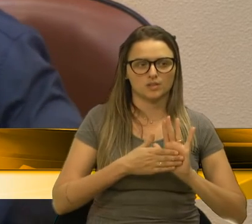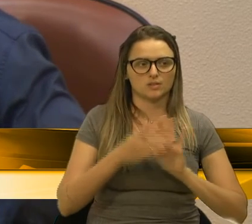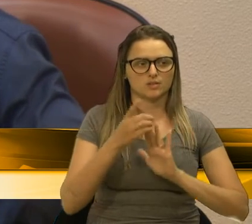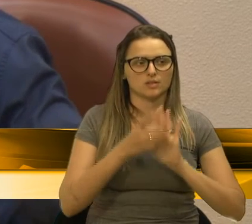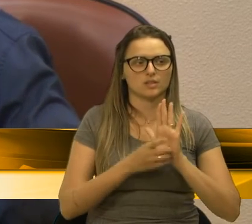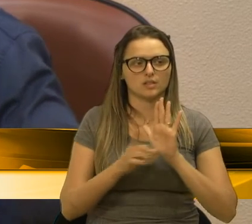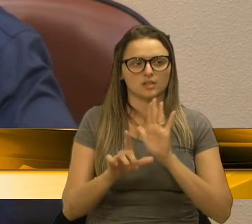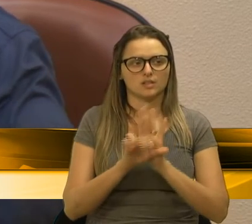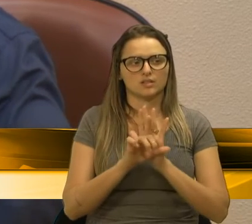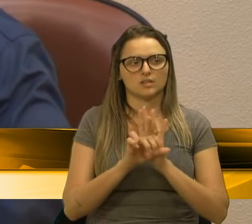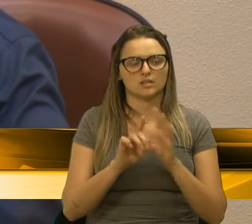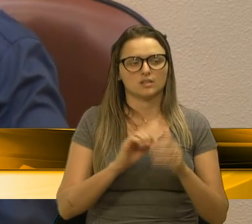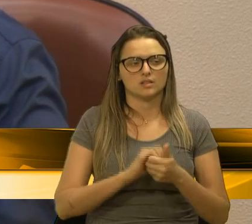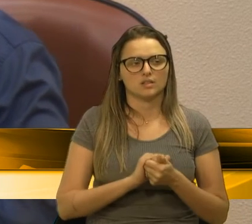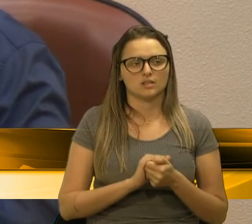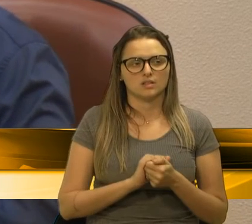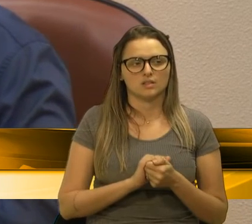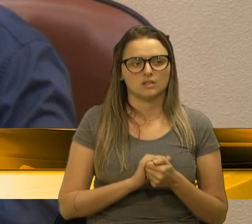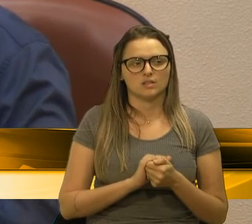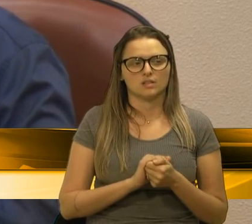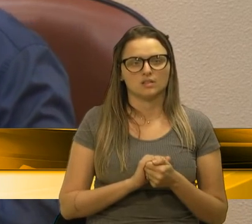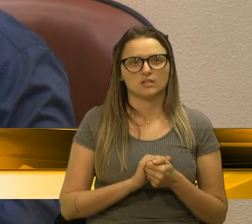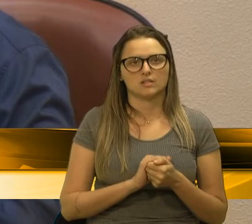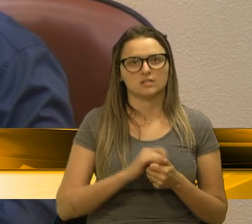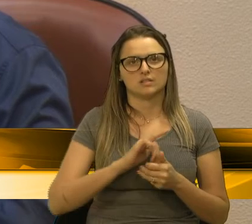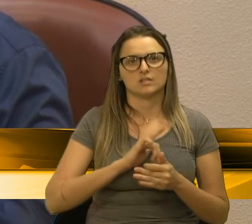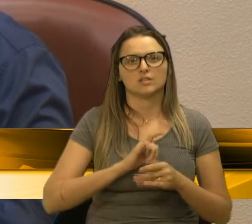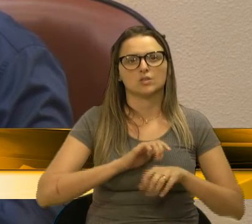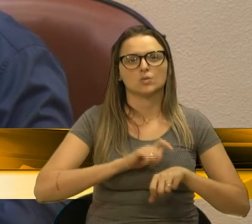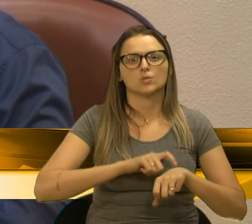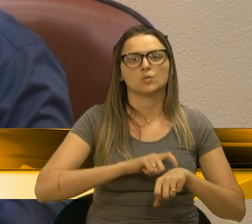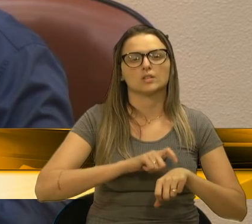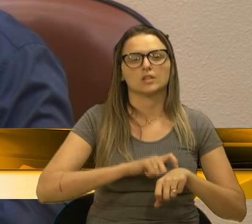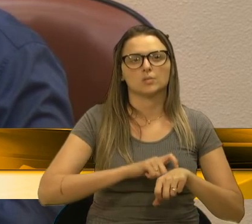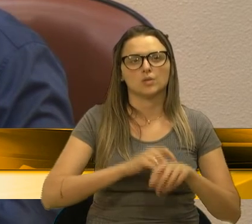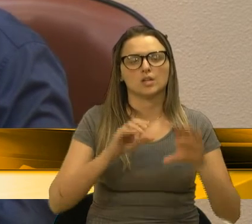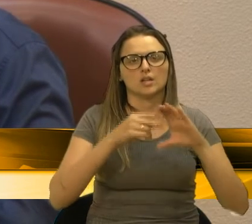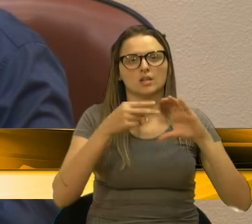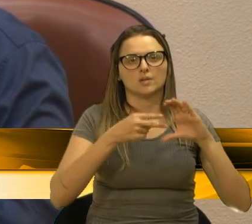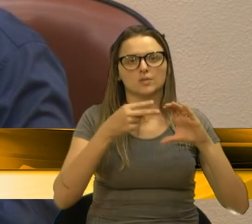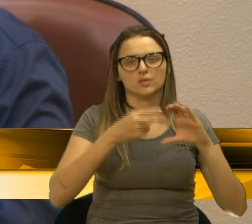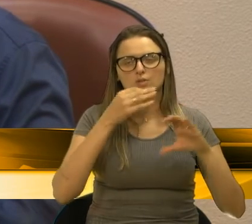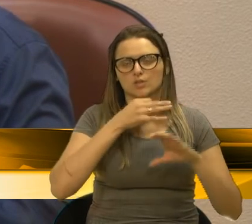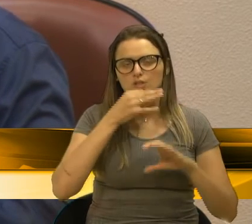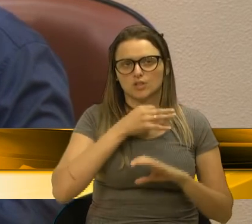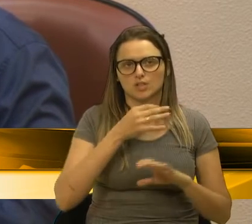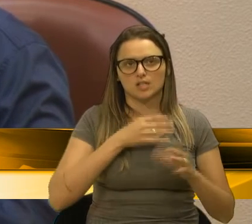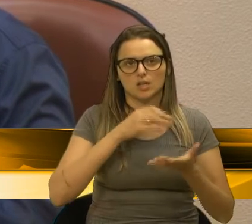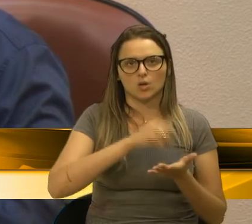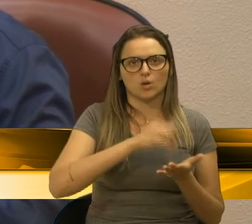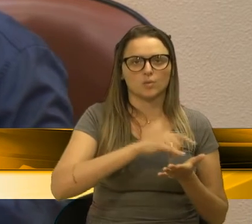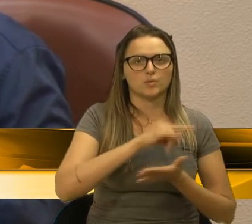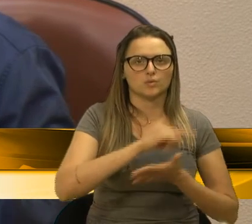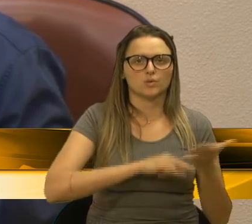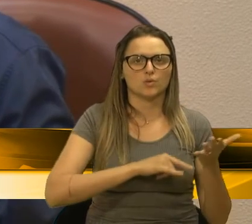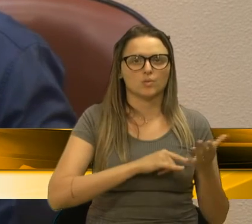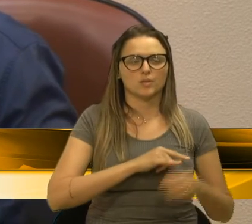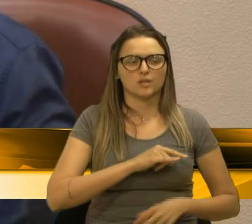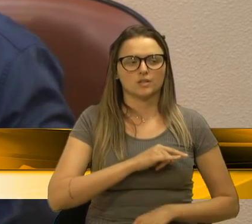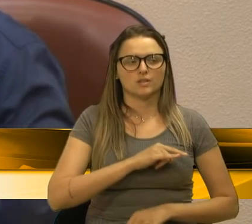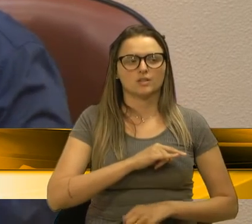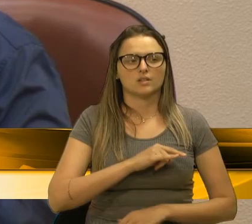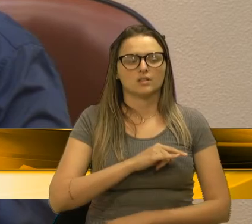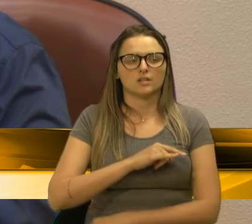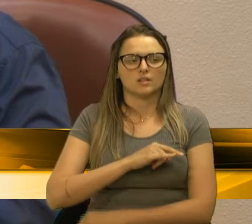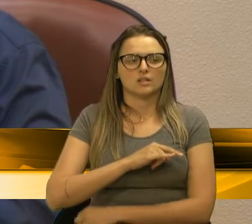decreto, conforme também sustentado pela defesa do denunciado. Determina a assessoria jurídica da Câmara Municipal que providencie cópia da ação civil pública ajuizada pelo Ministério